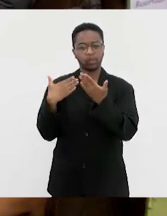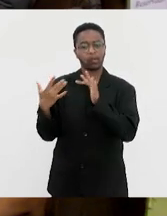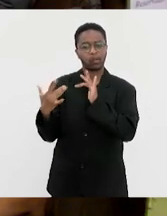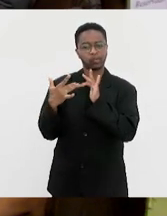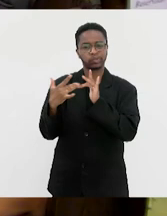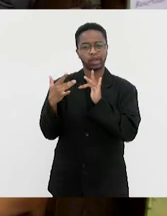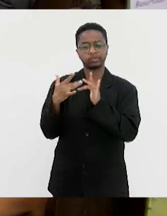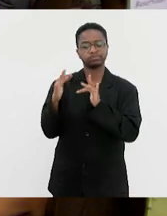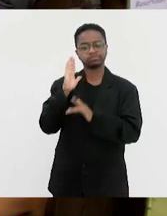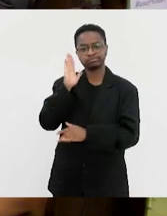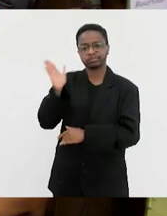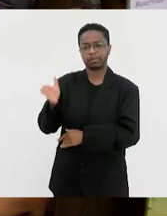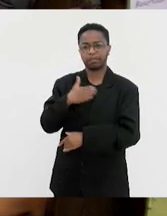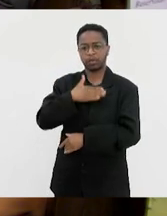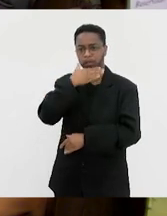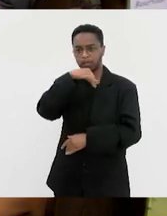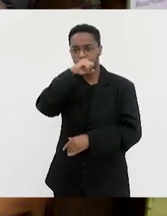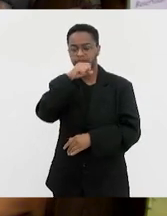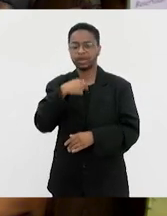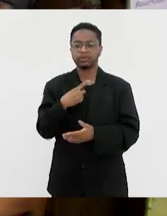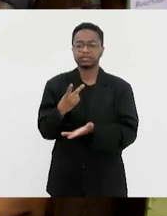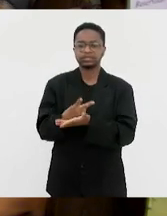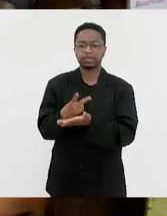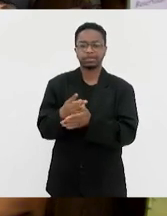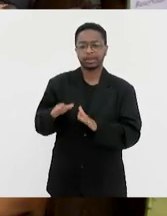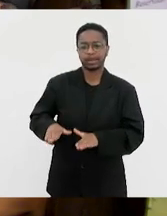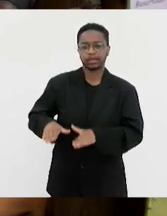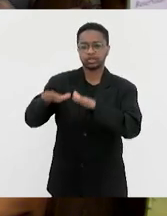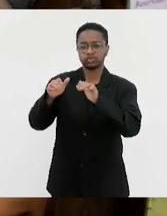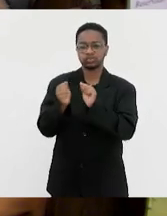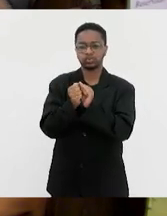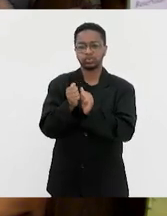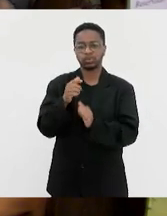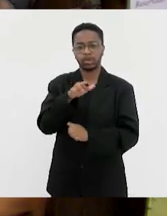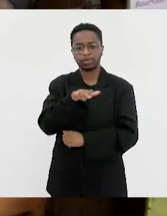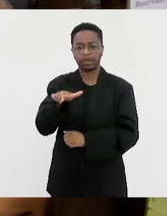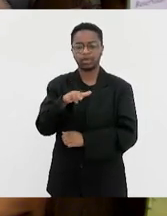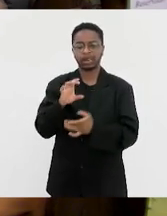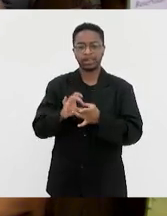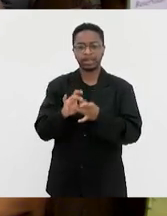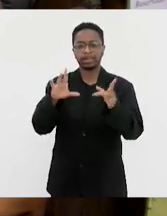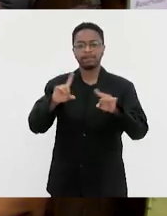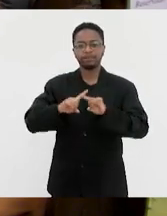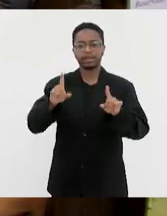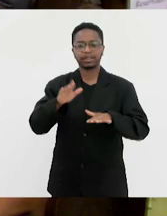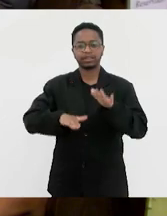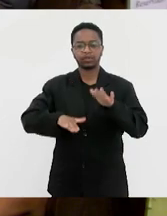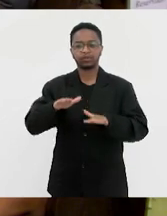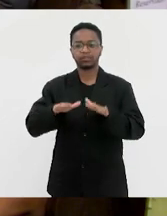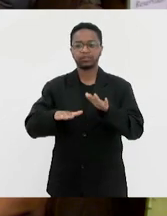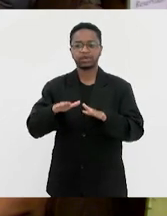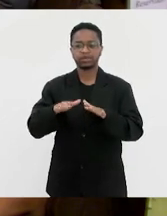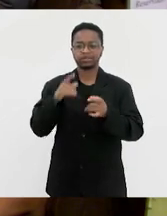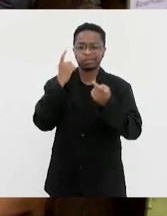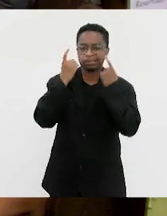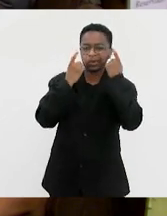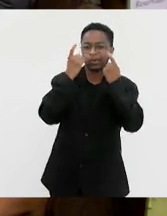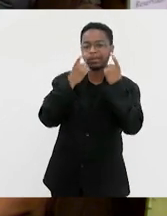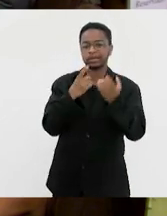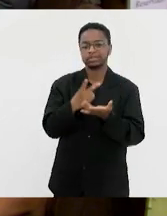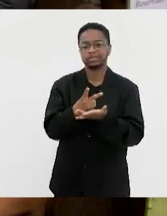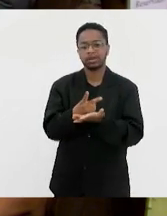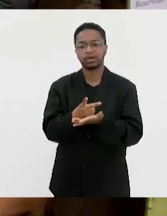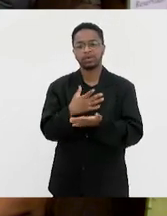E talvez, sempre fui criado muito com meus irmãos livres, mas talvez a criação da preocupação, né?